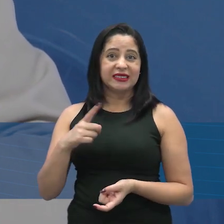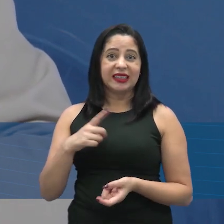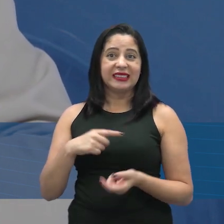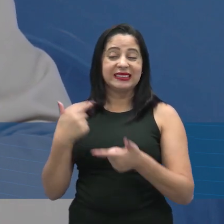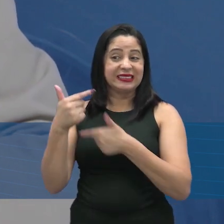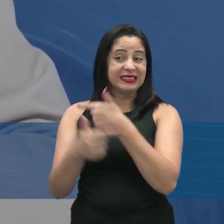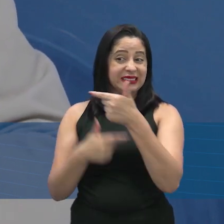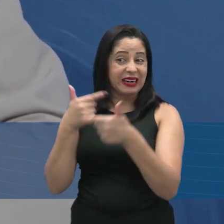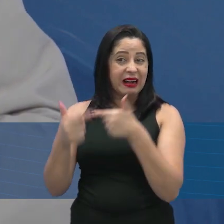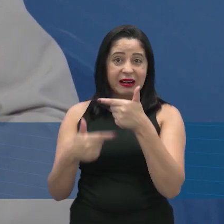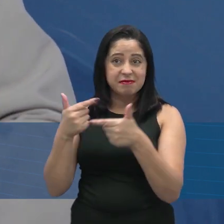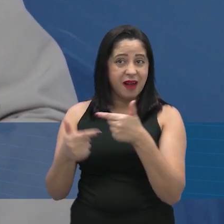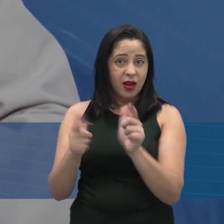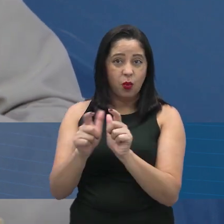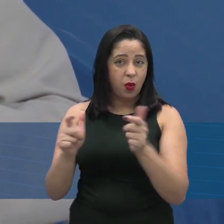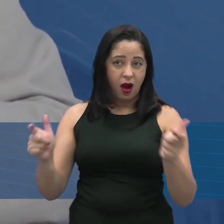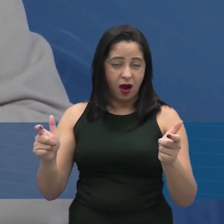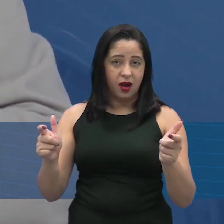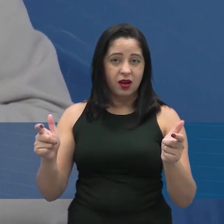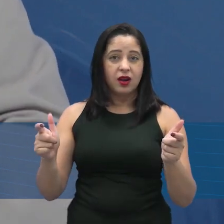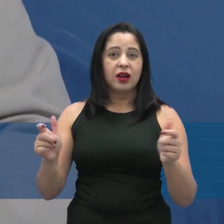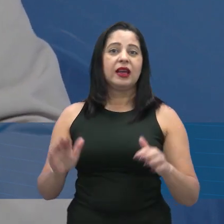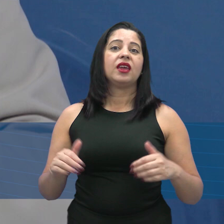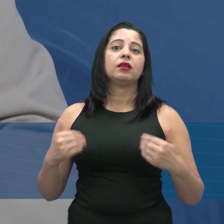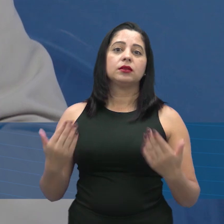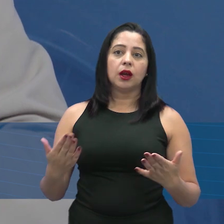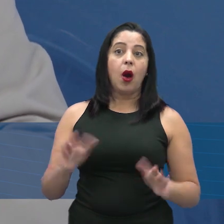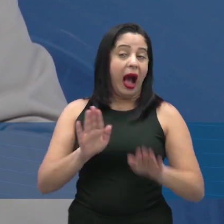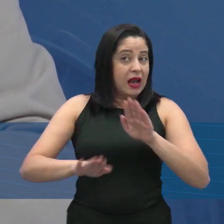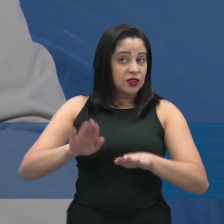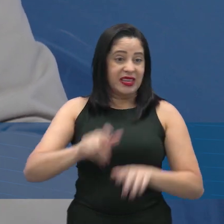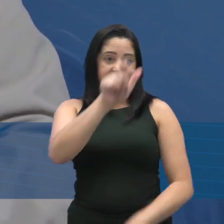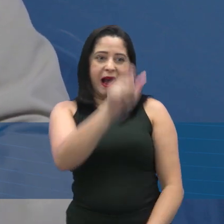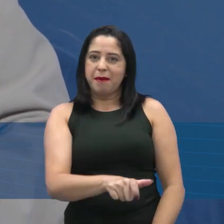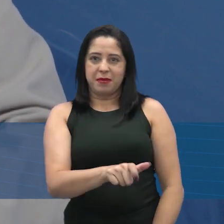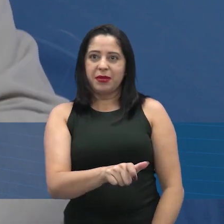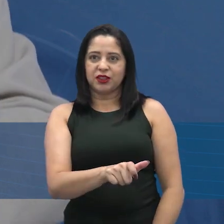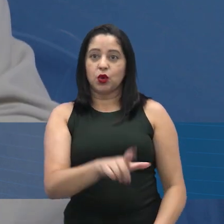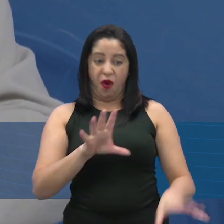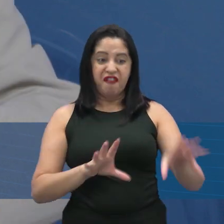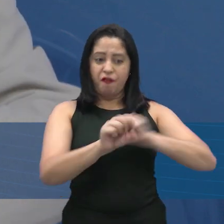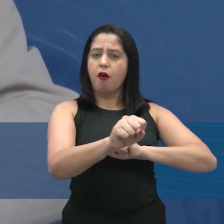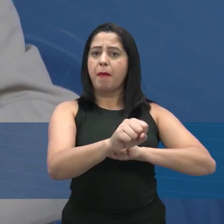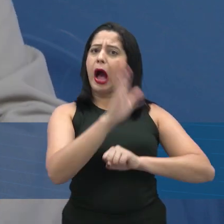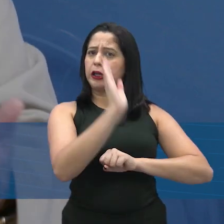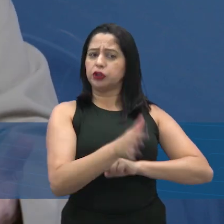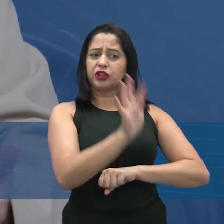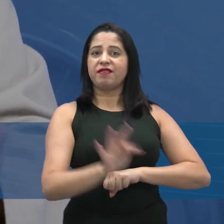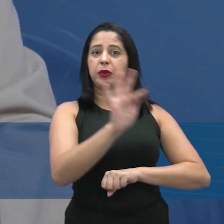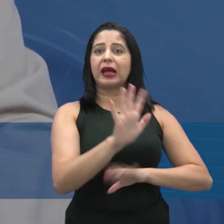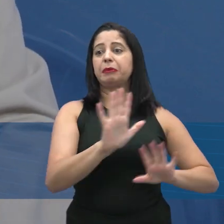significativa. E eu acabo tendo pessoas com nível superior que aceitam trabalhar a